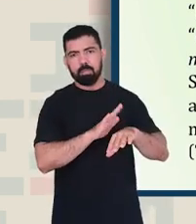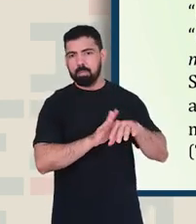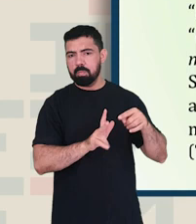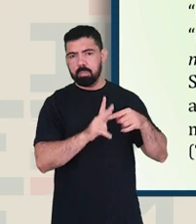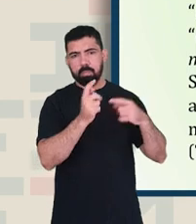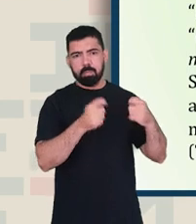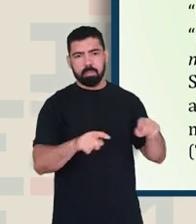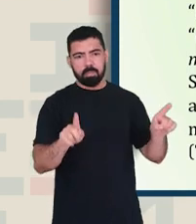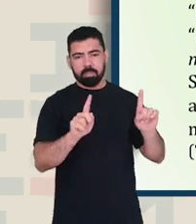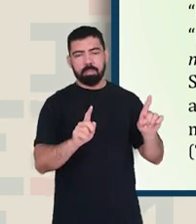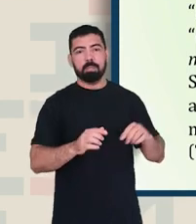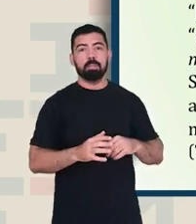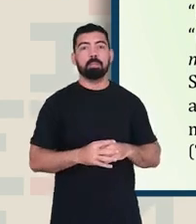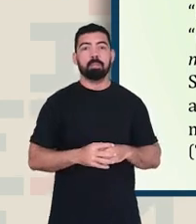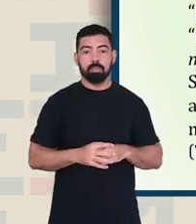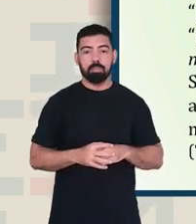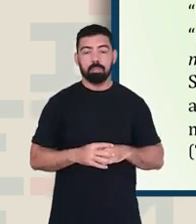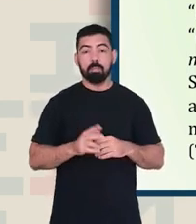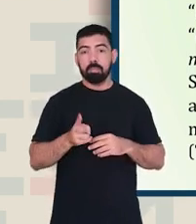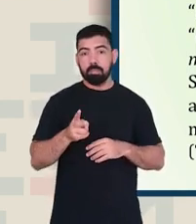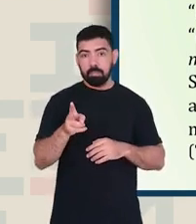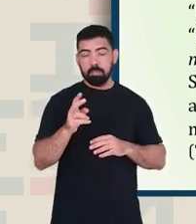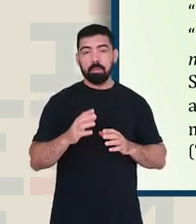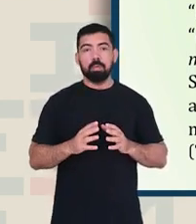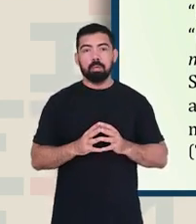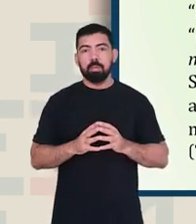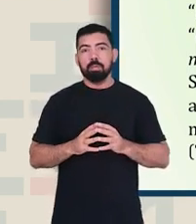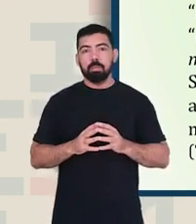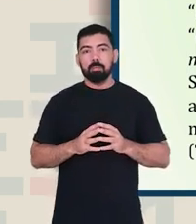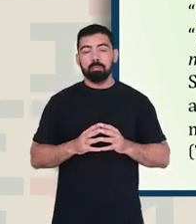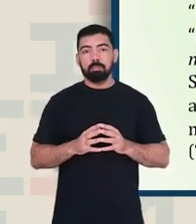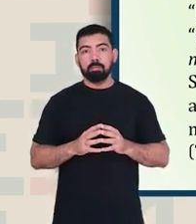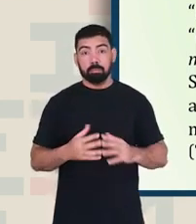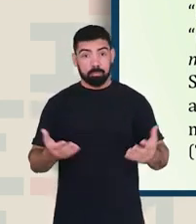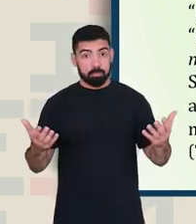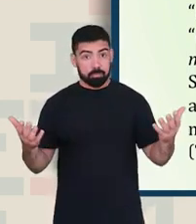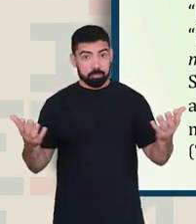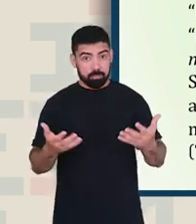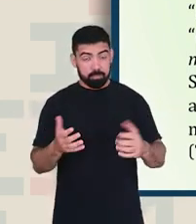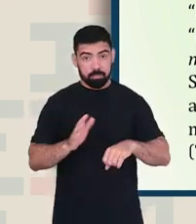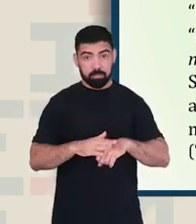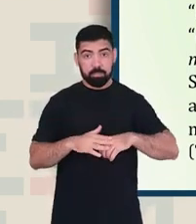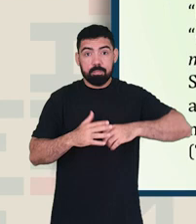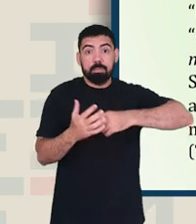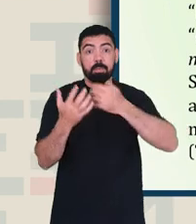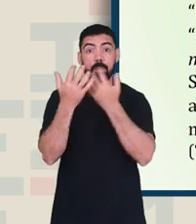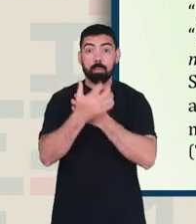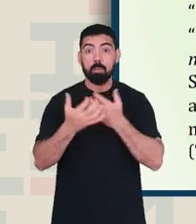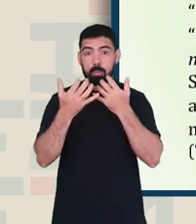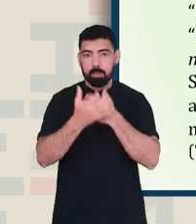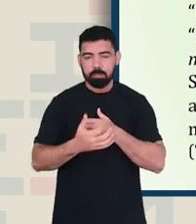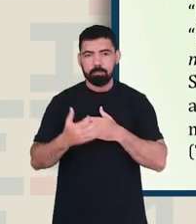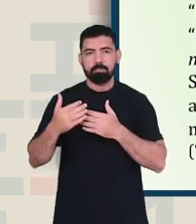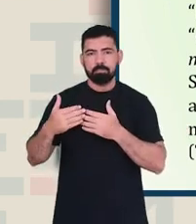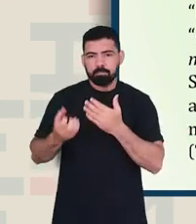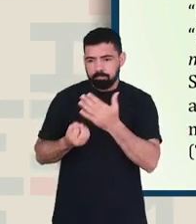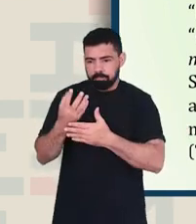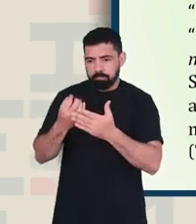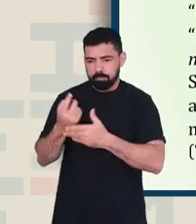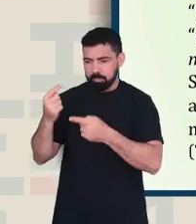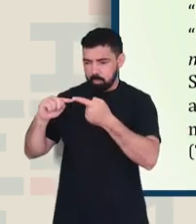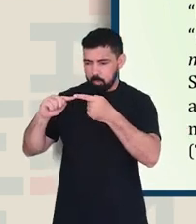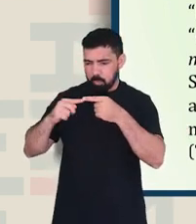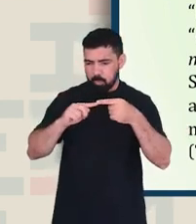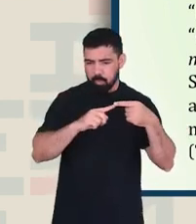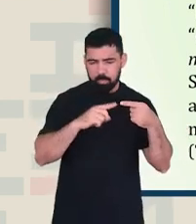não precisávamos, e continuamos. Hoje a arte musical, complicando-se cada vez mais, busca as combinações